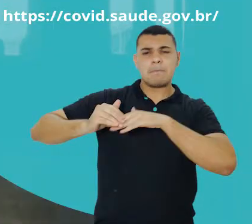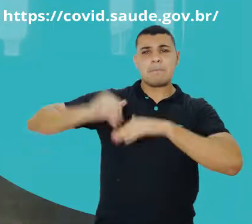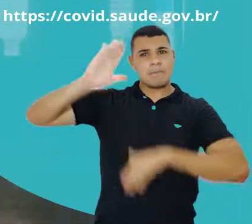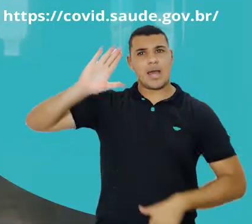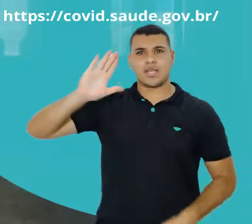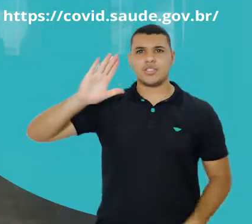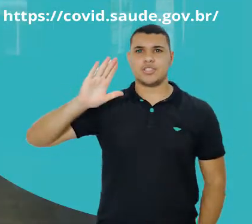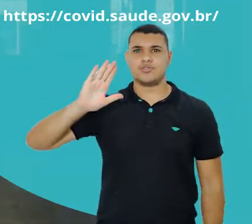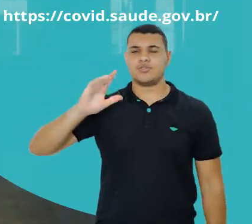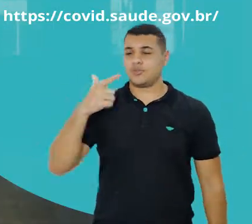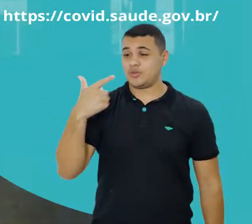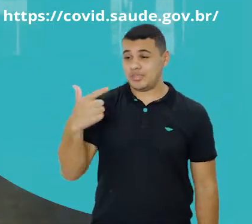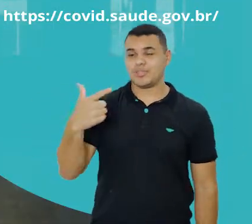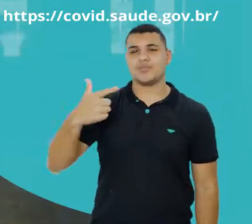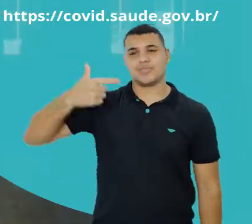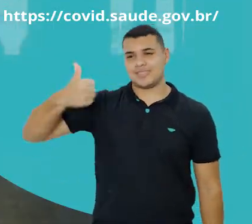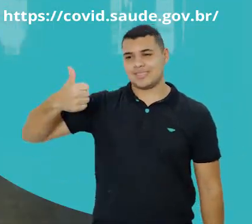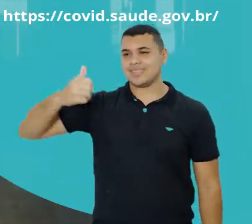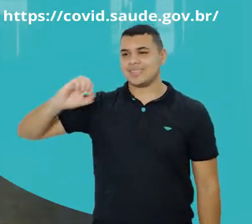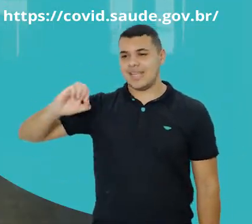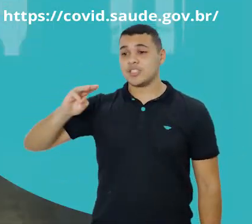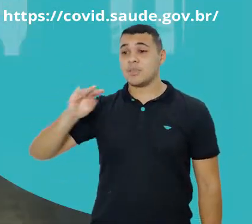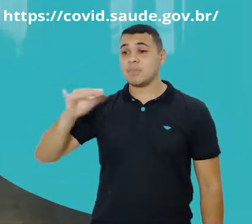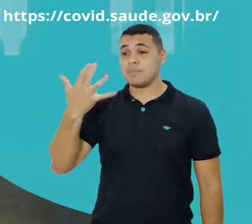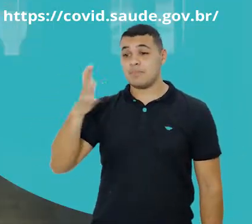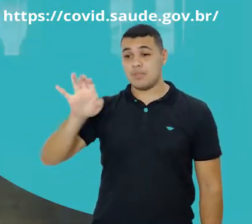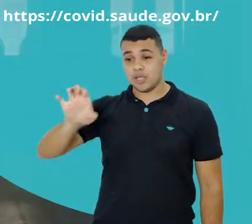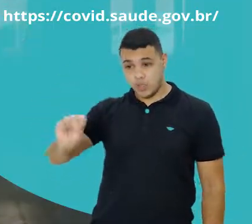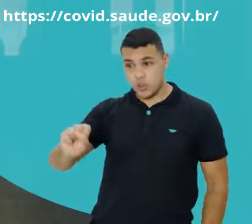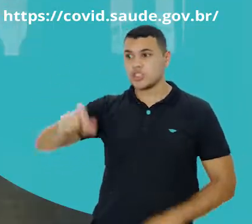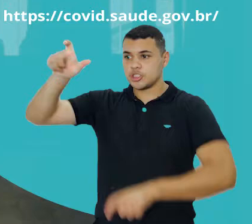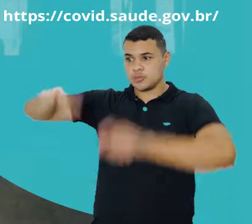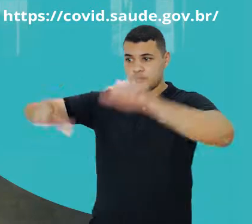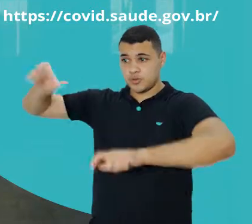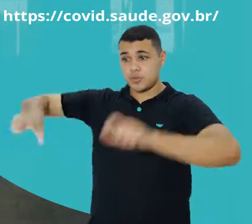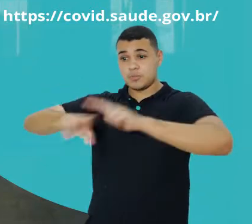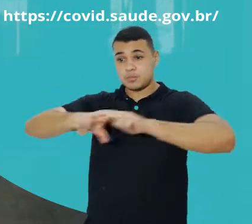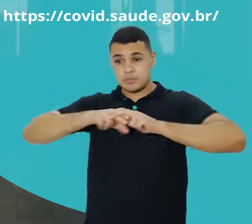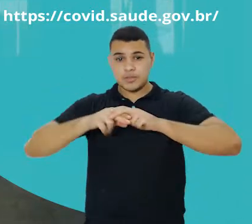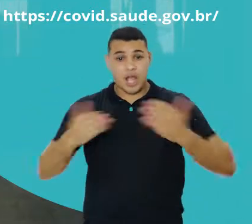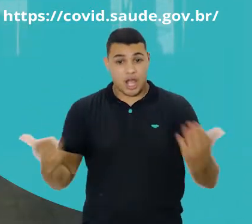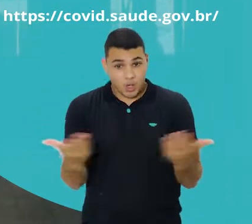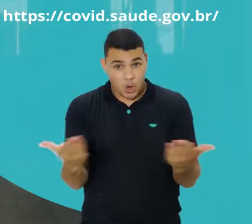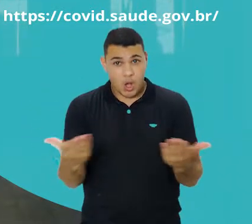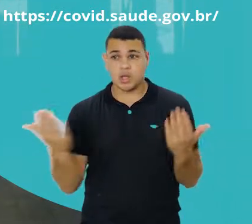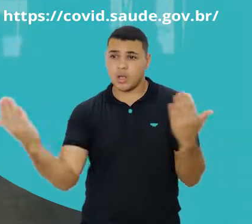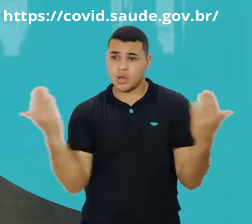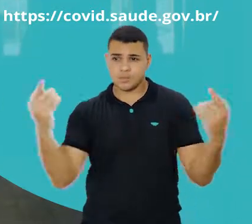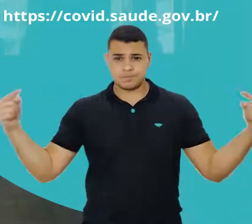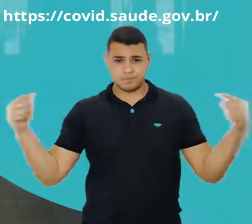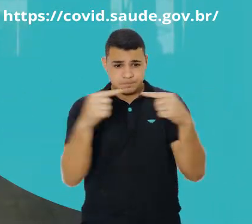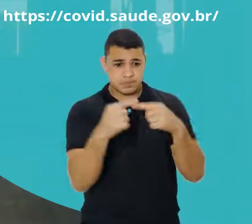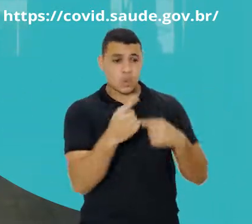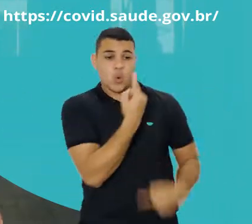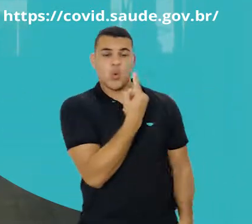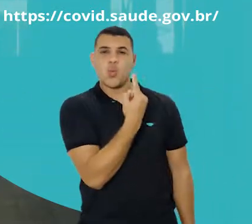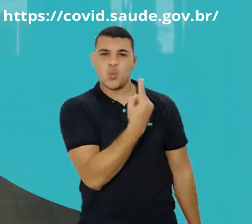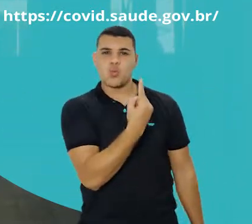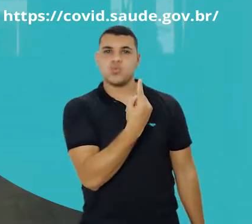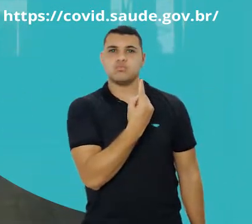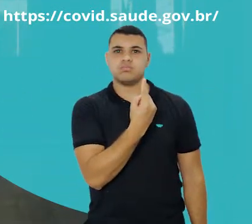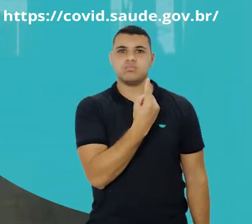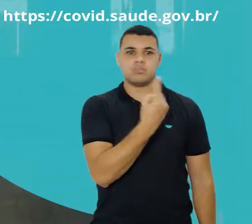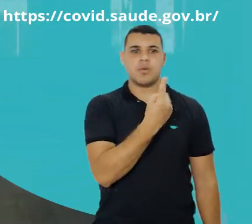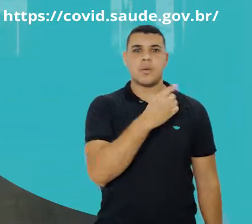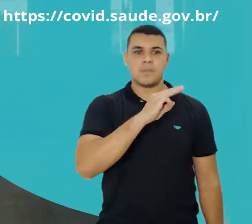de 210 milhões de habitantes, né, chegamos então a esse valor que o slide nos mostra de